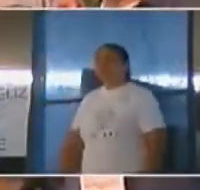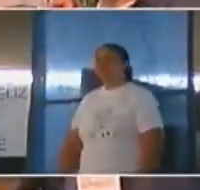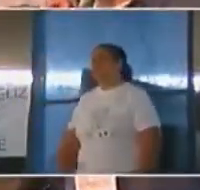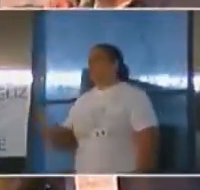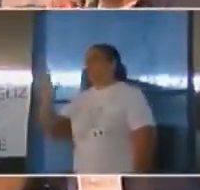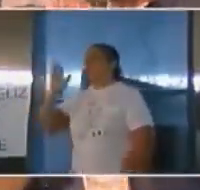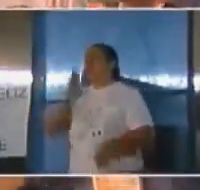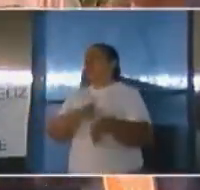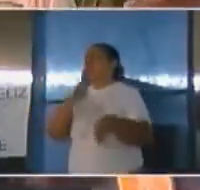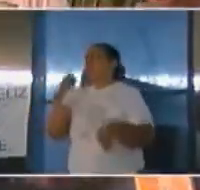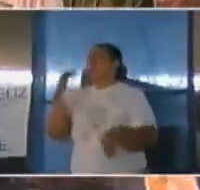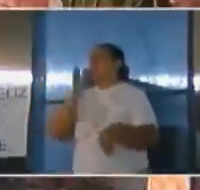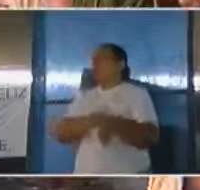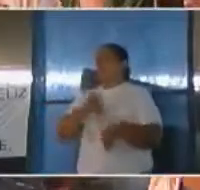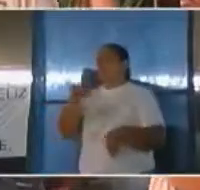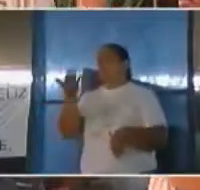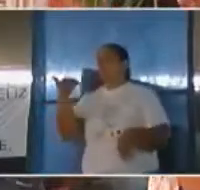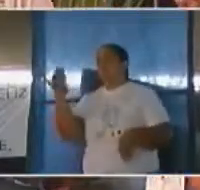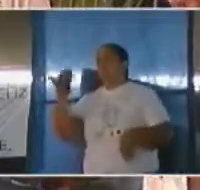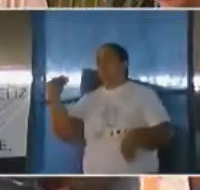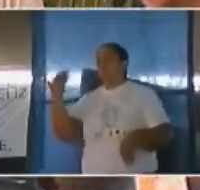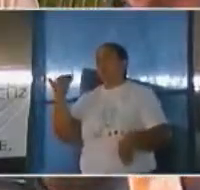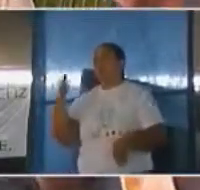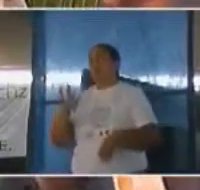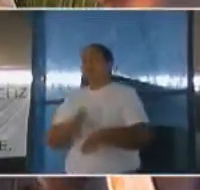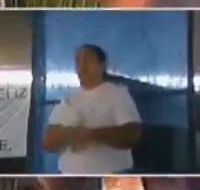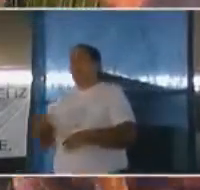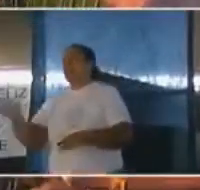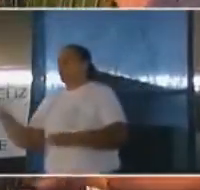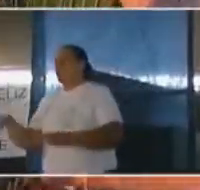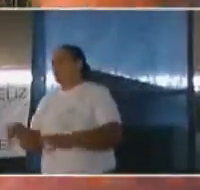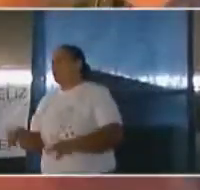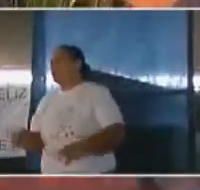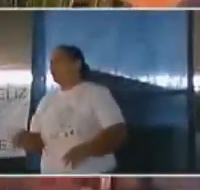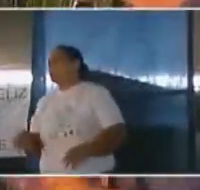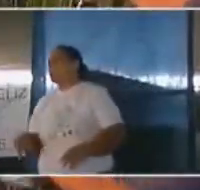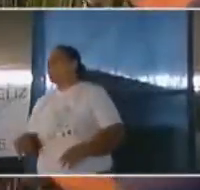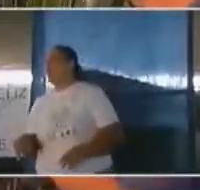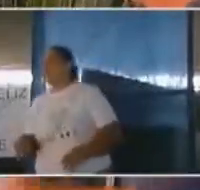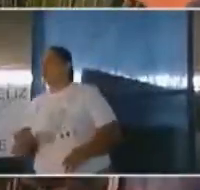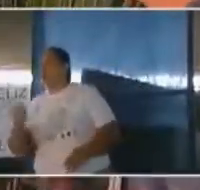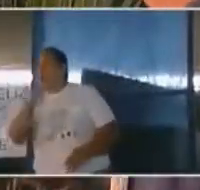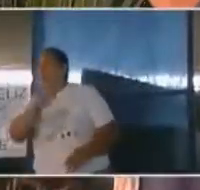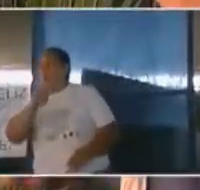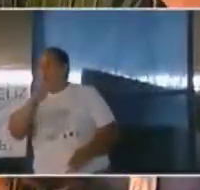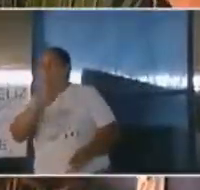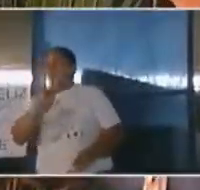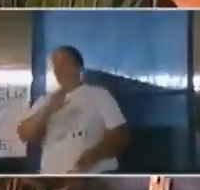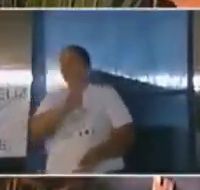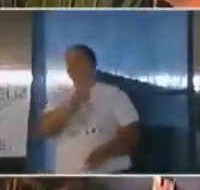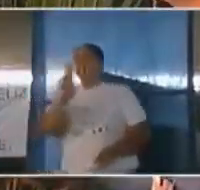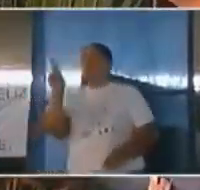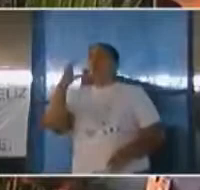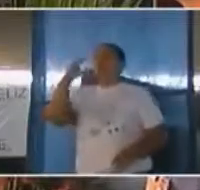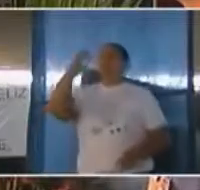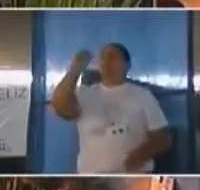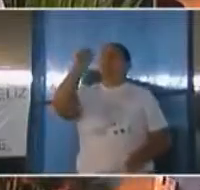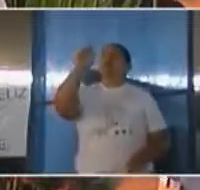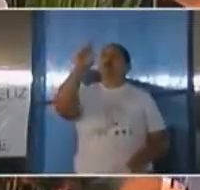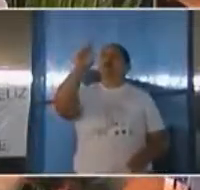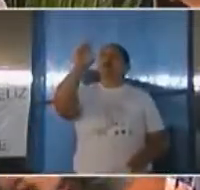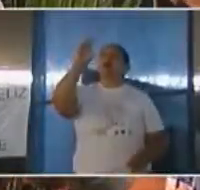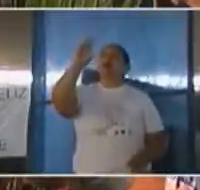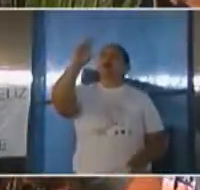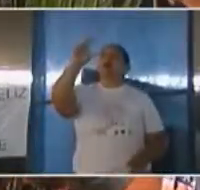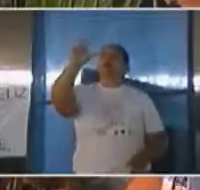Mais alguém vai chegando mais para frente, aqui desse lado, por favor. Oi, meu nome é Carolina, eu sou do Sínodo do Mato Grosso,